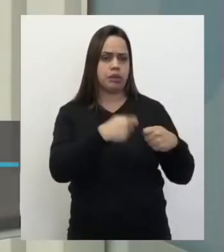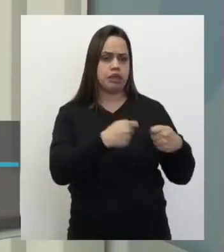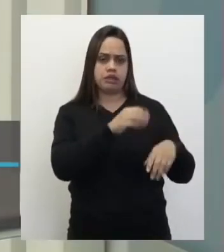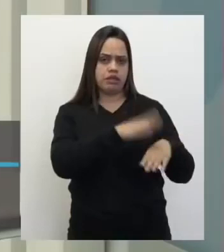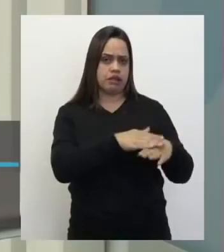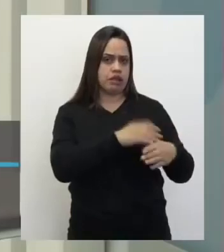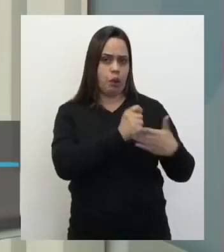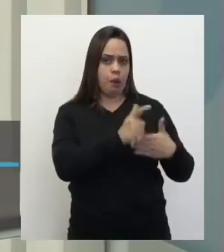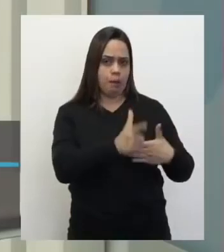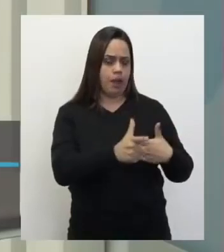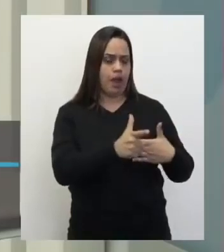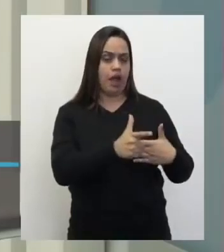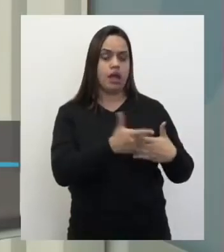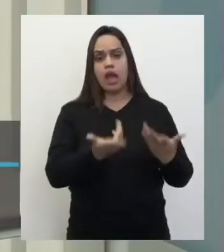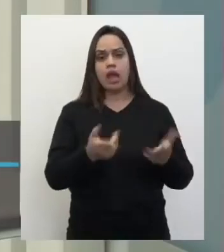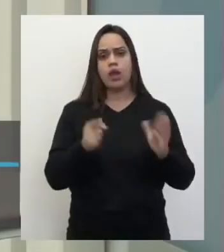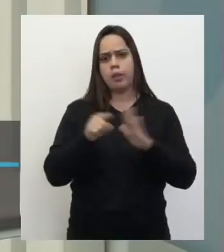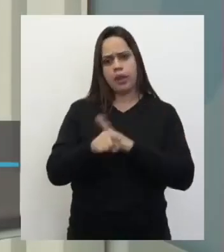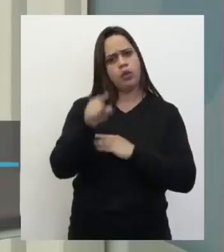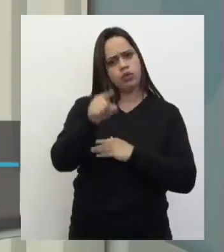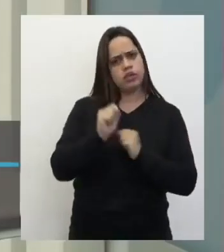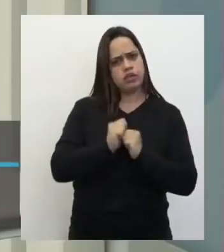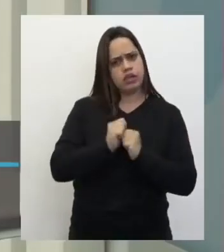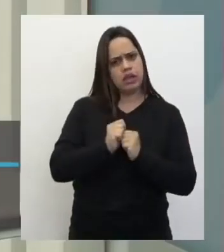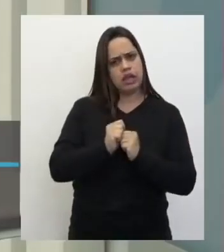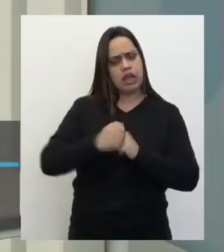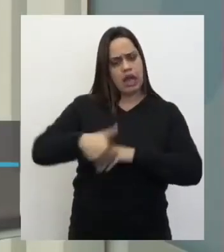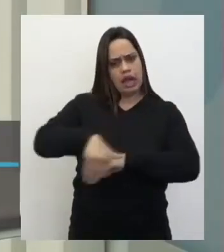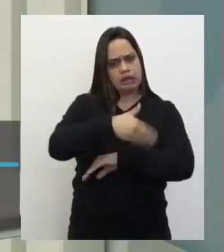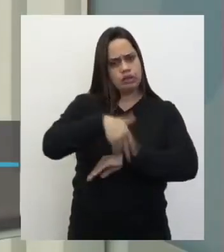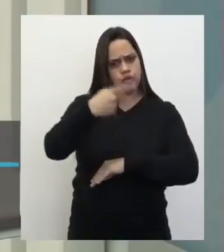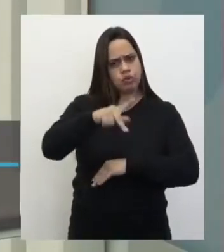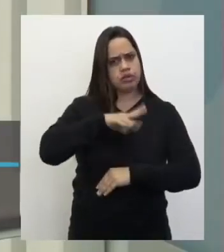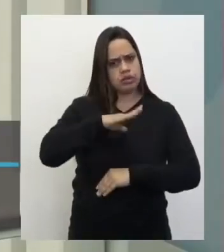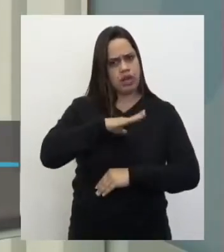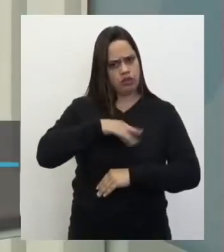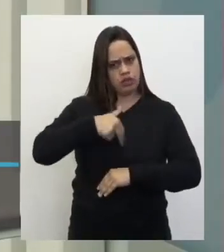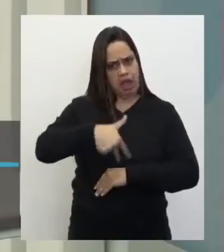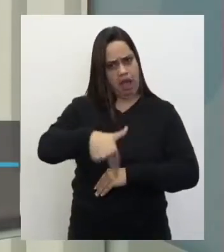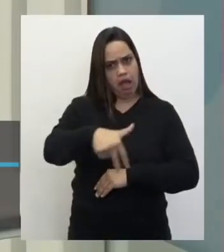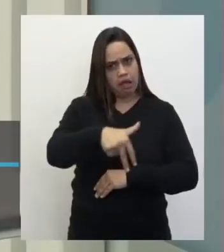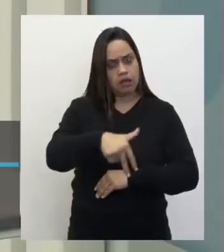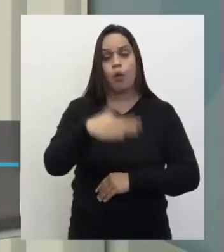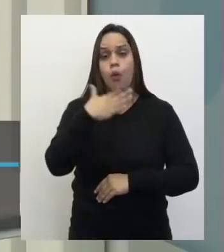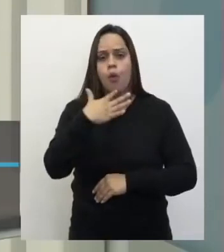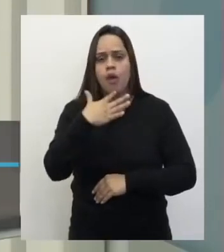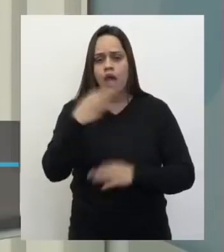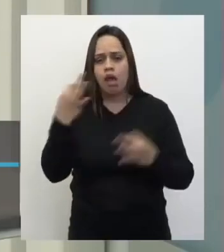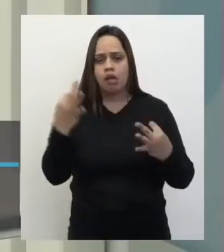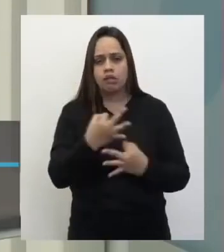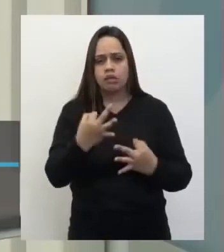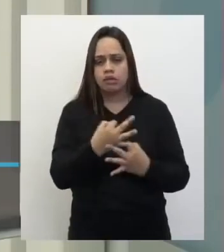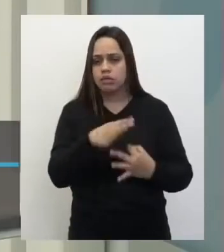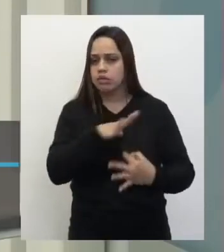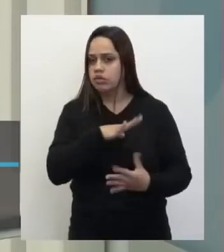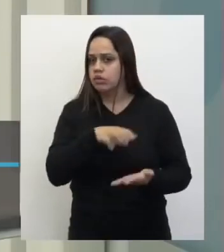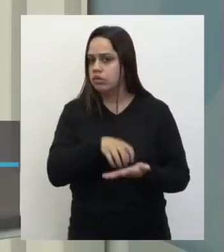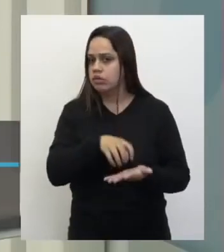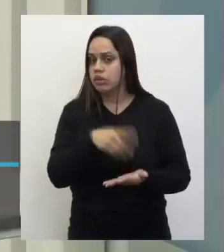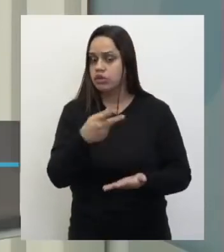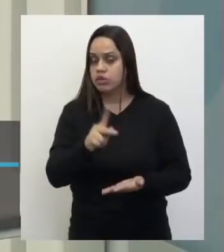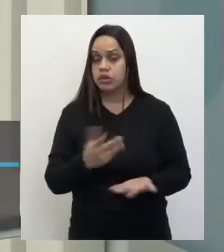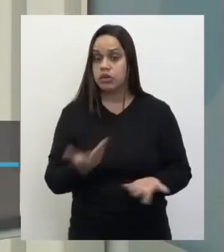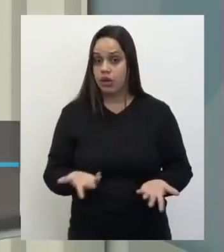cotidiano, né? E você caminha pelas ruas da sua cidade, conhece bem o centro da sua cidade? Então